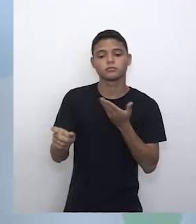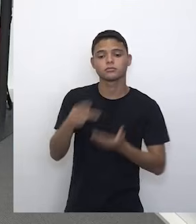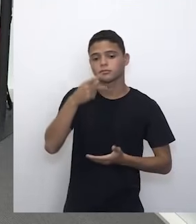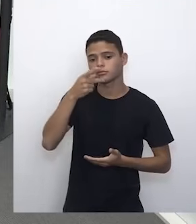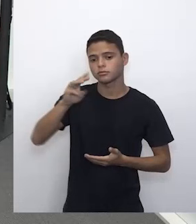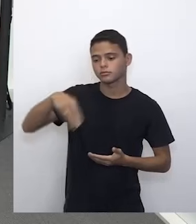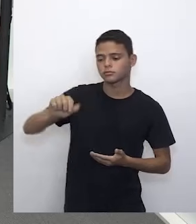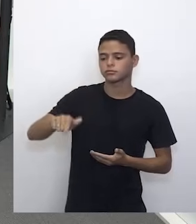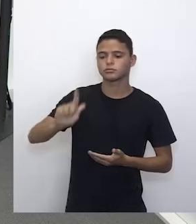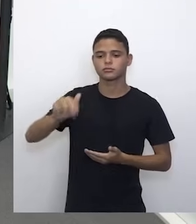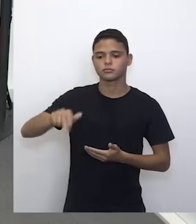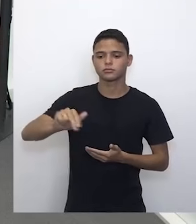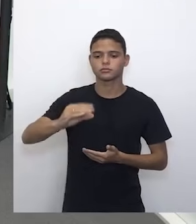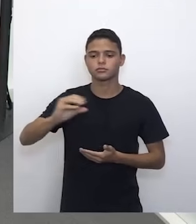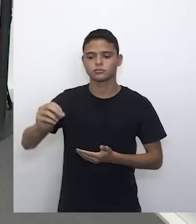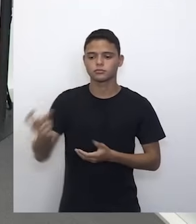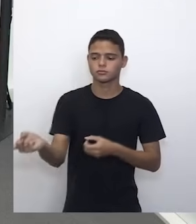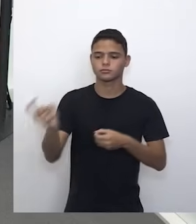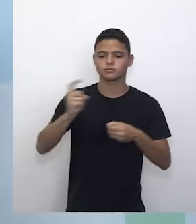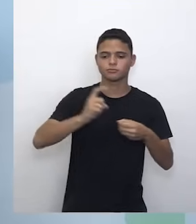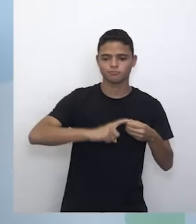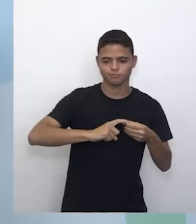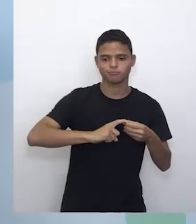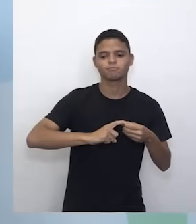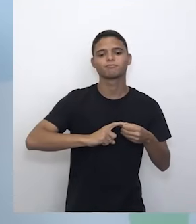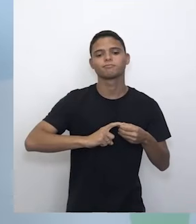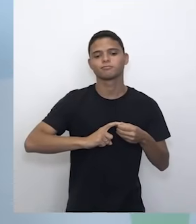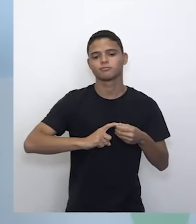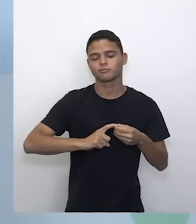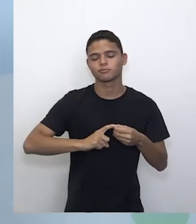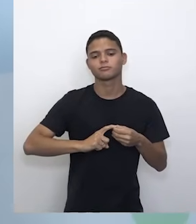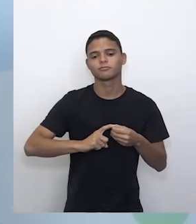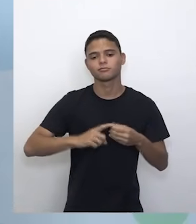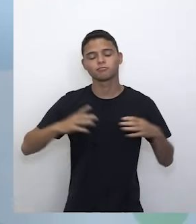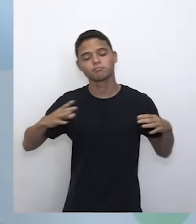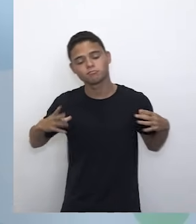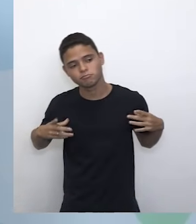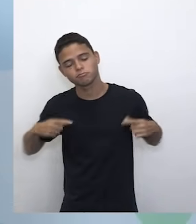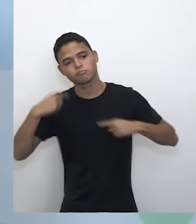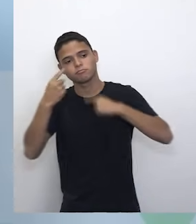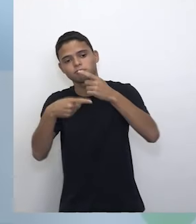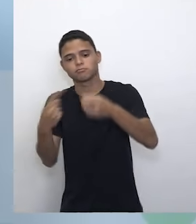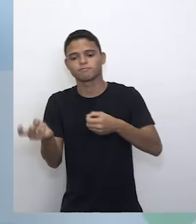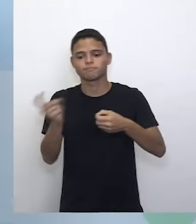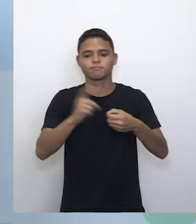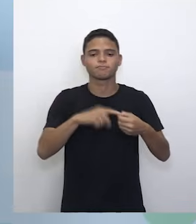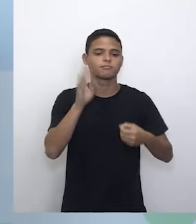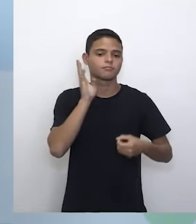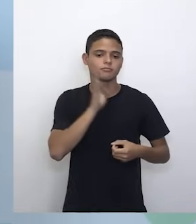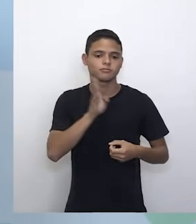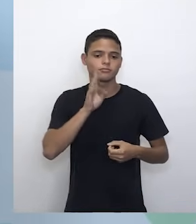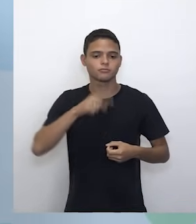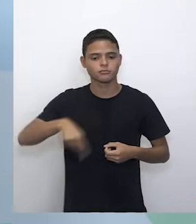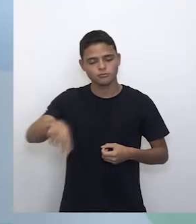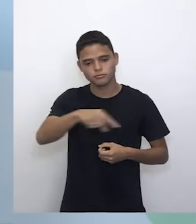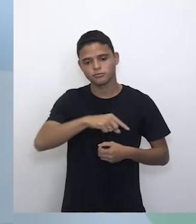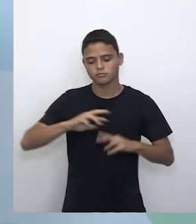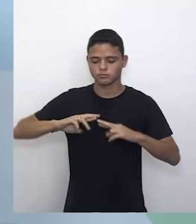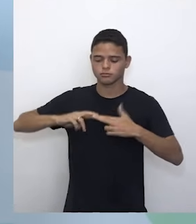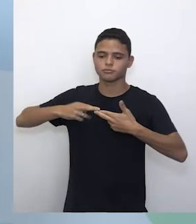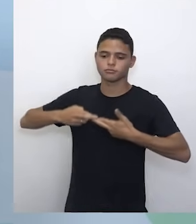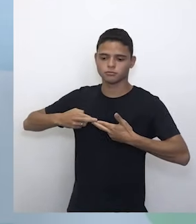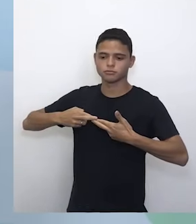pessoal até percebe, né, quando a gente dá uma saidinha, um período de férias e volta e tal, é muito bacana isso daí. Nós somos a rede,